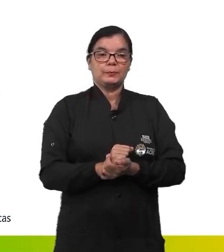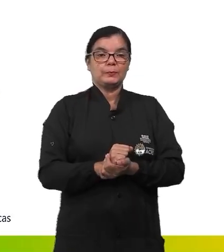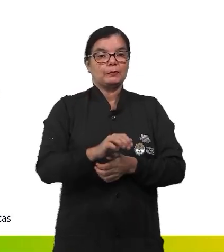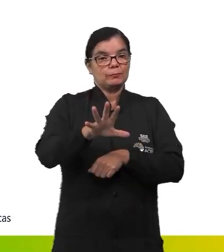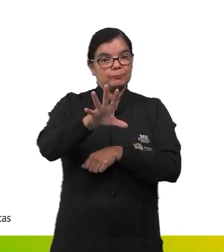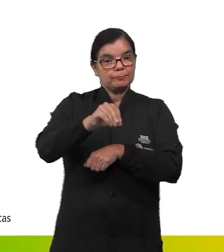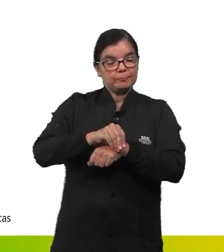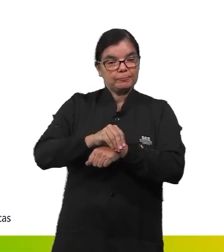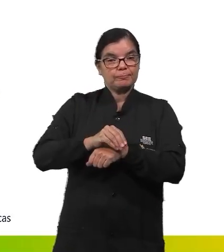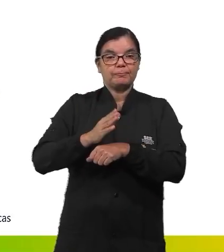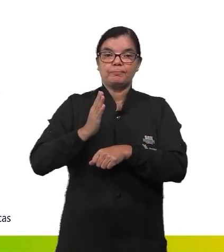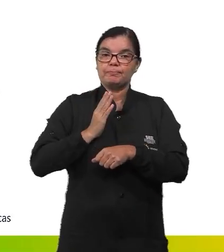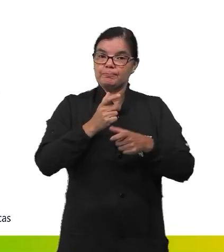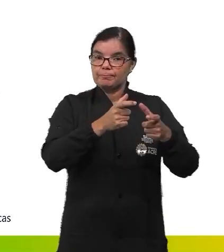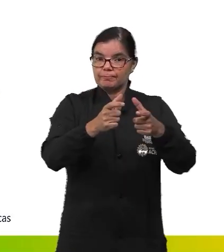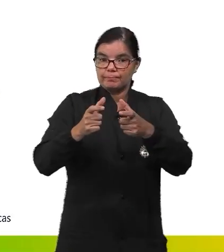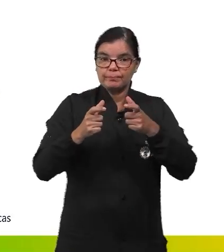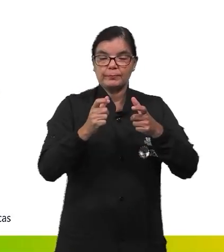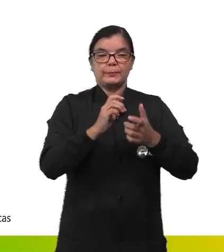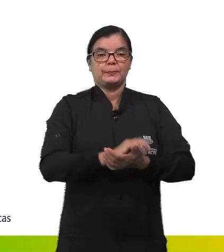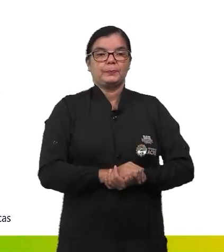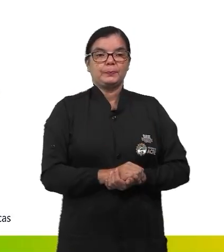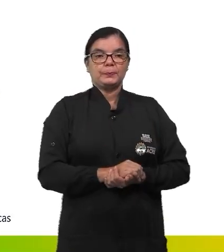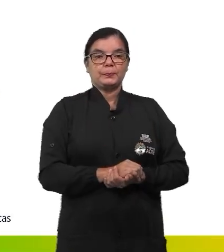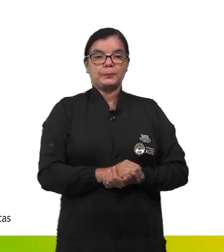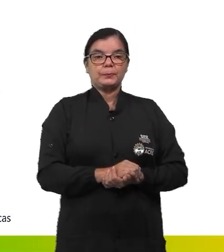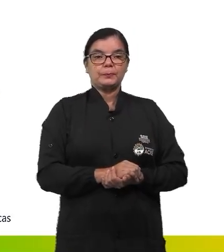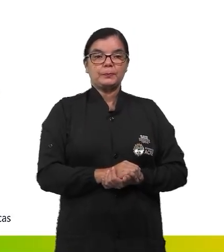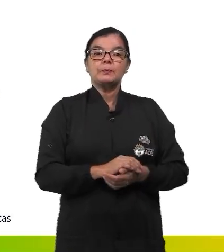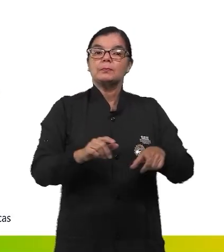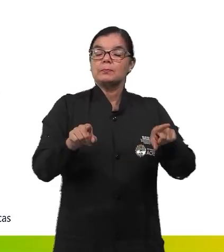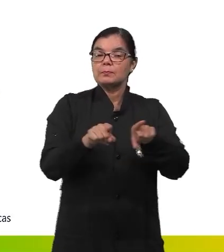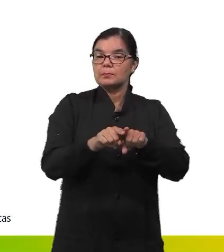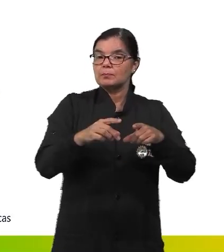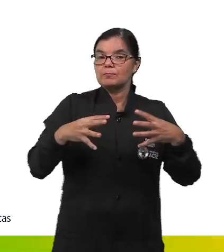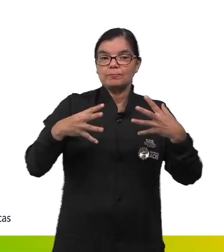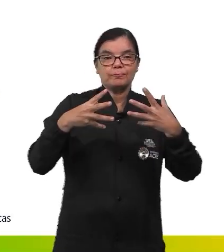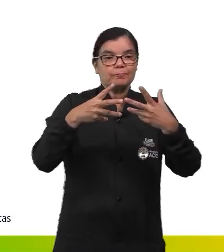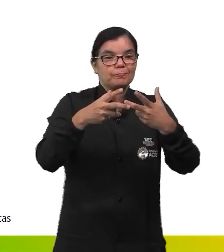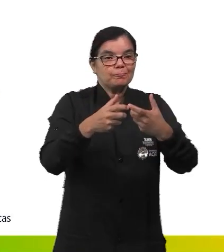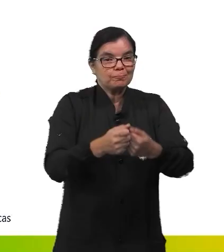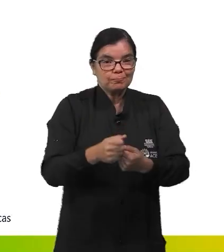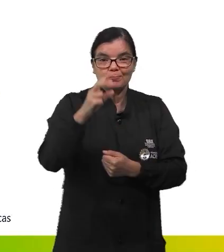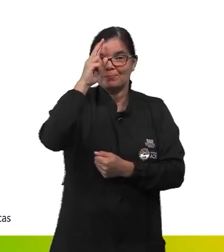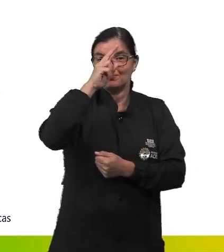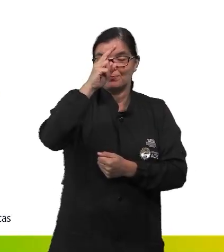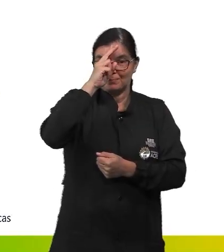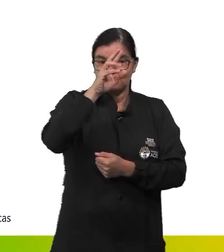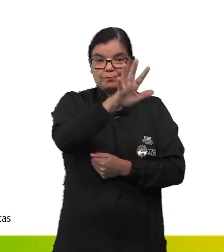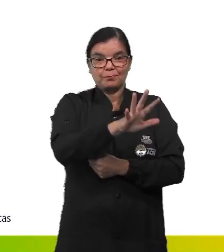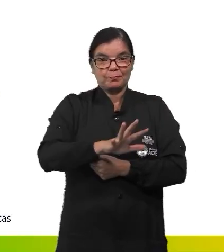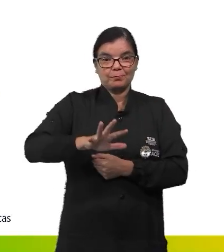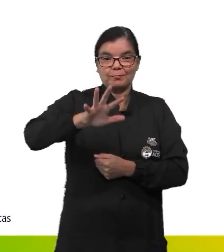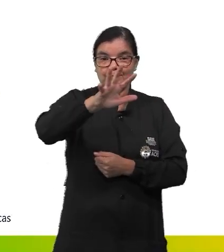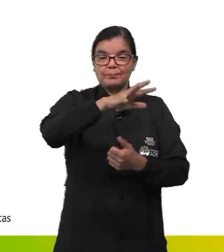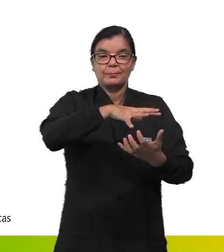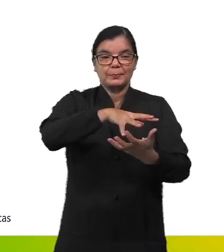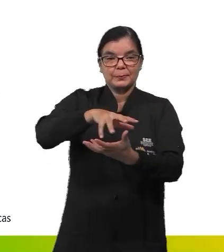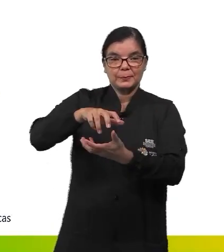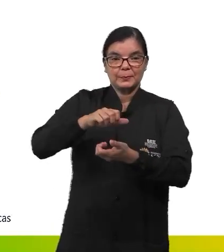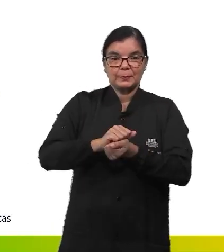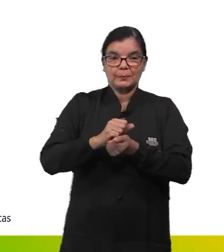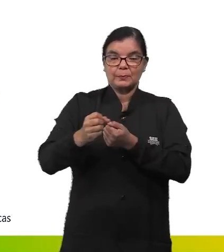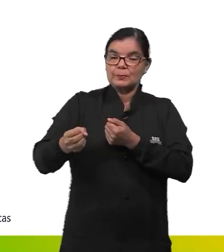adquirindo riqueza desses lugares. E o legado histórico de tudo isso, professor? O mapeamento do mundo,